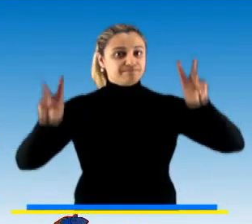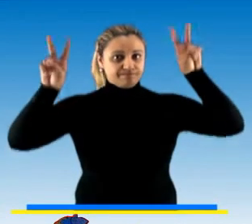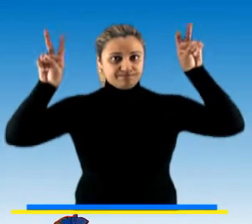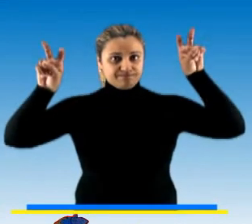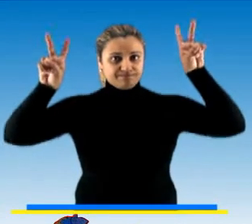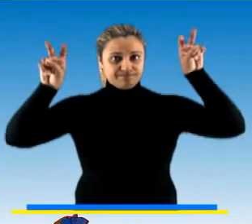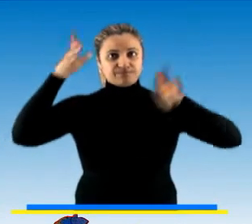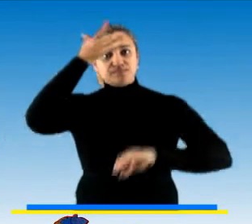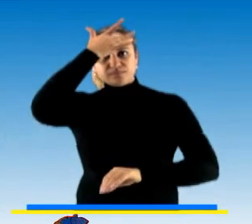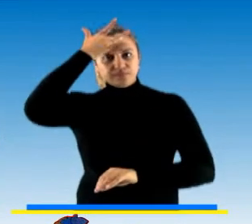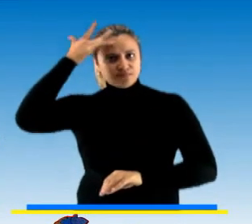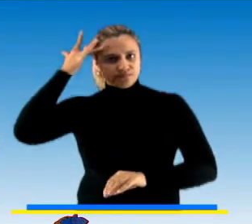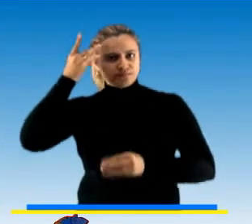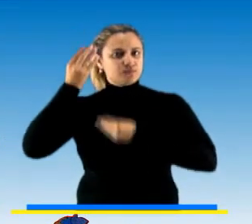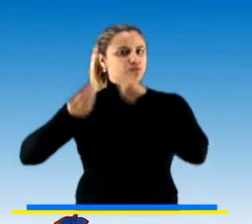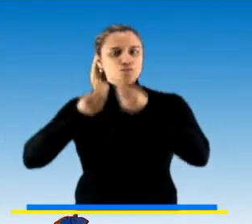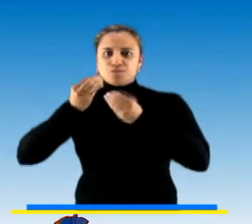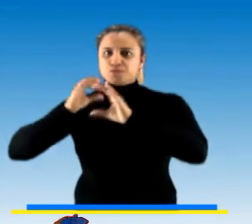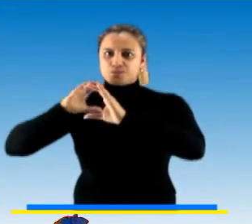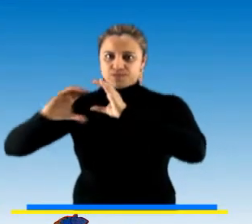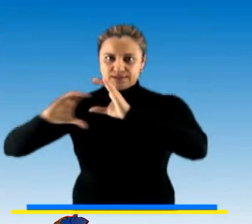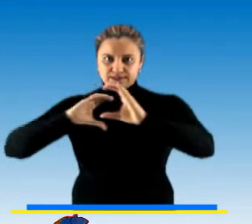O homem e a comunicação.